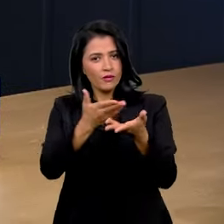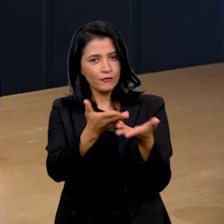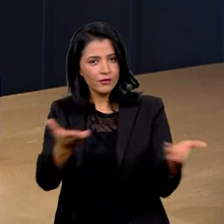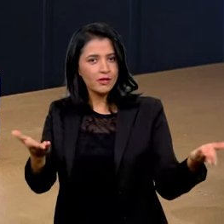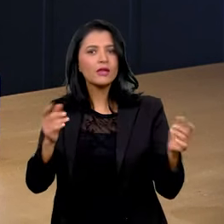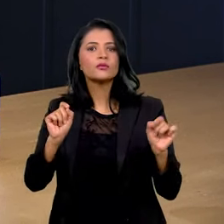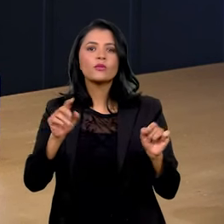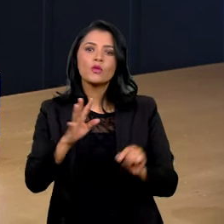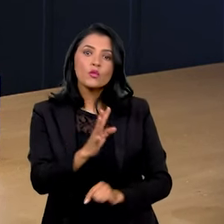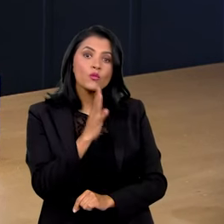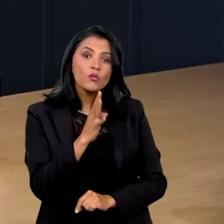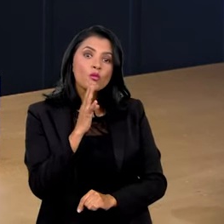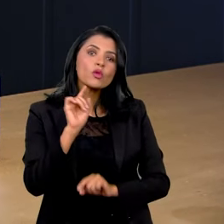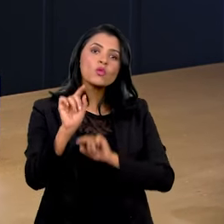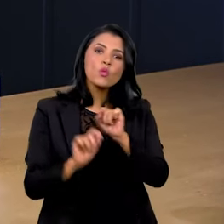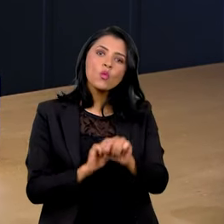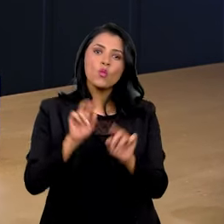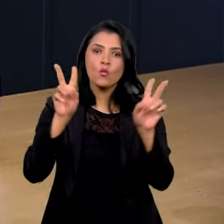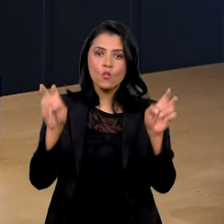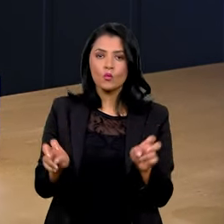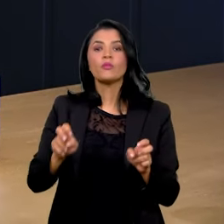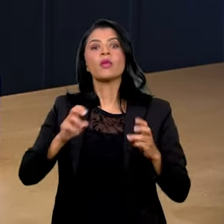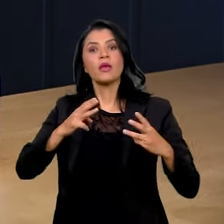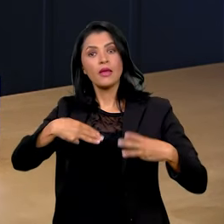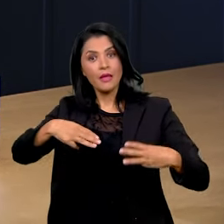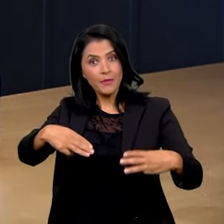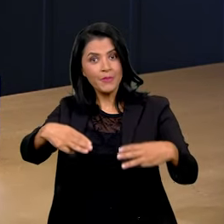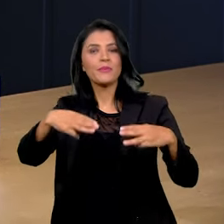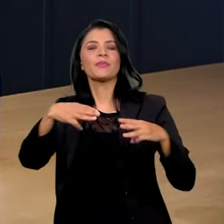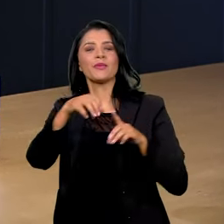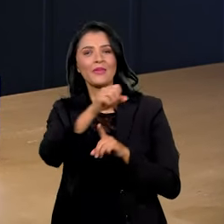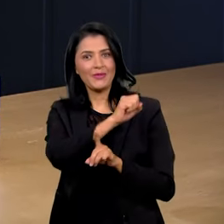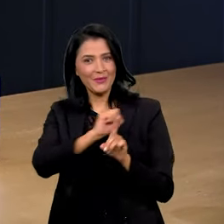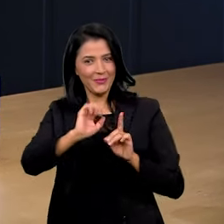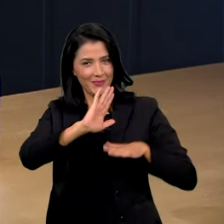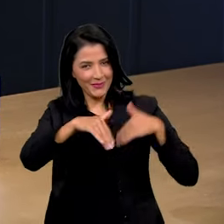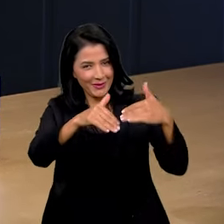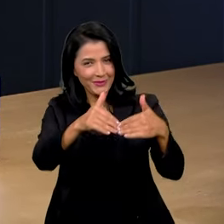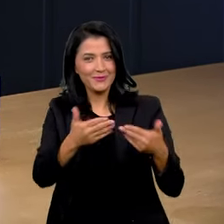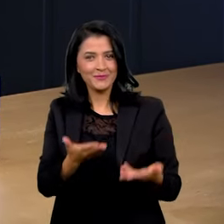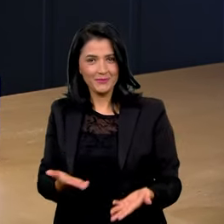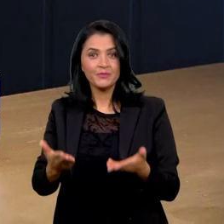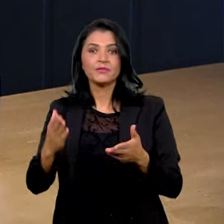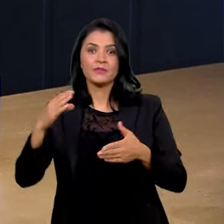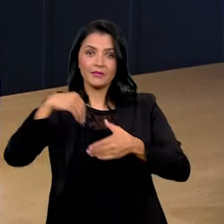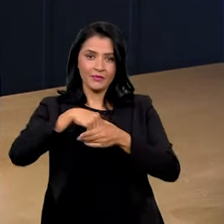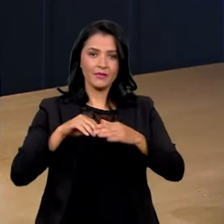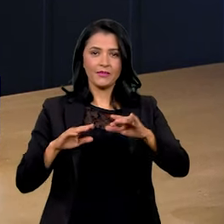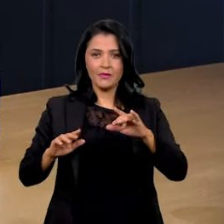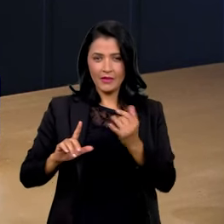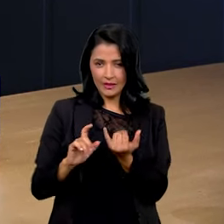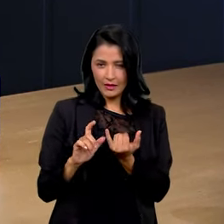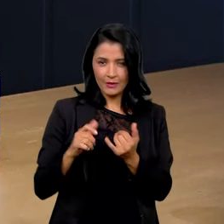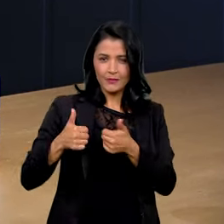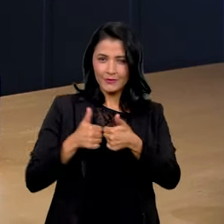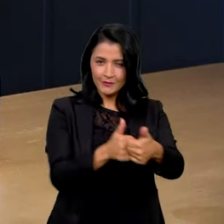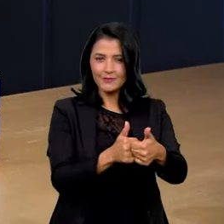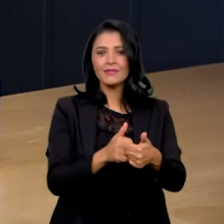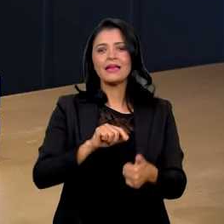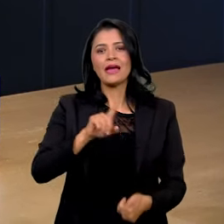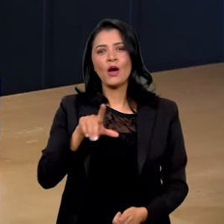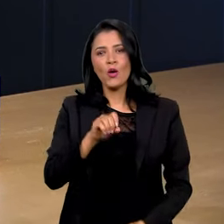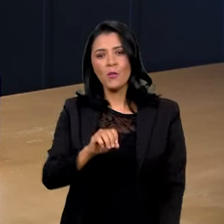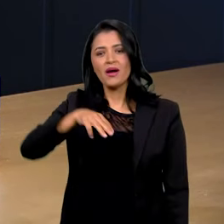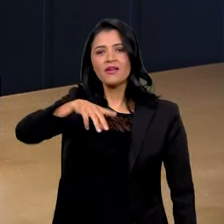todos vocês para conhecerem mais sobre o Ministério do Desenvolvimento Social no Instagram é só seguir o